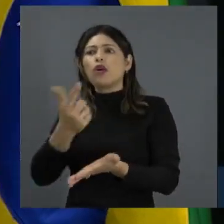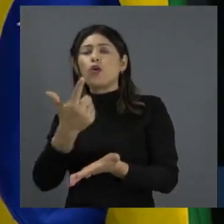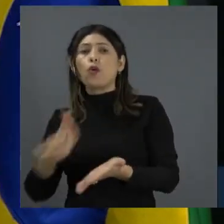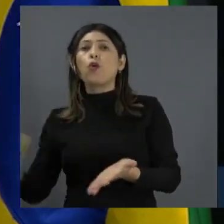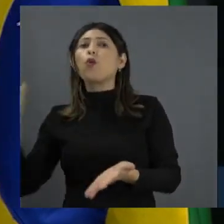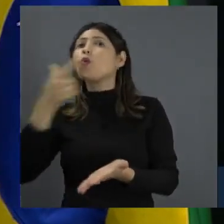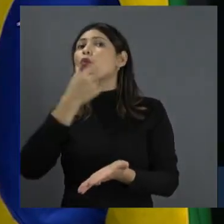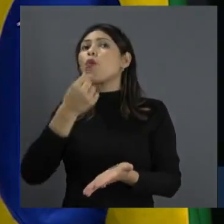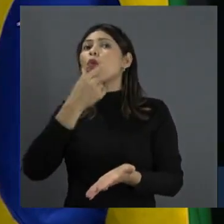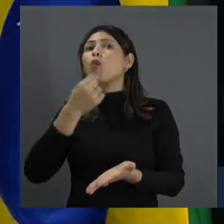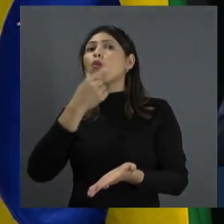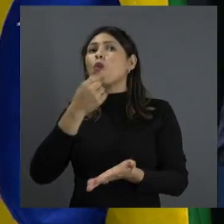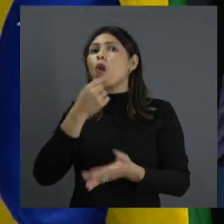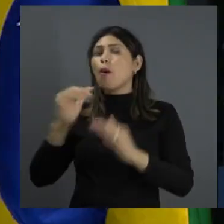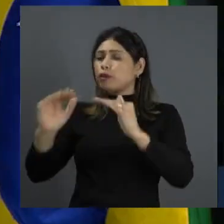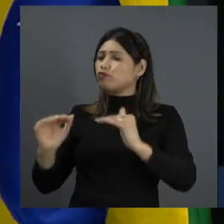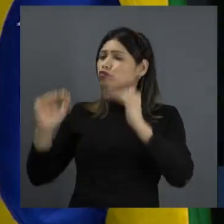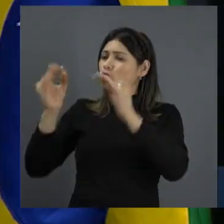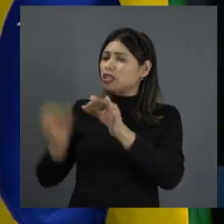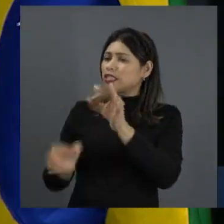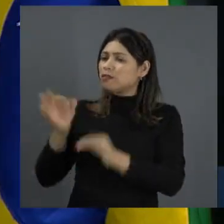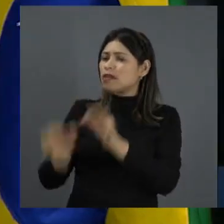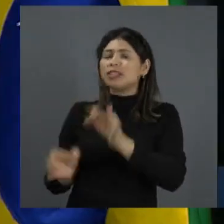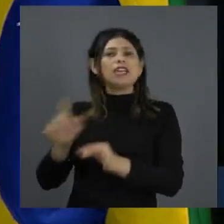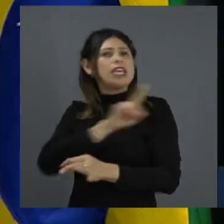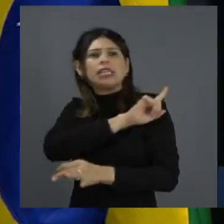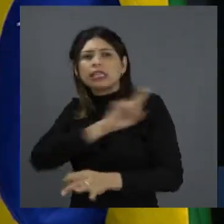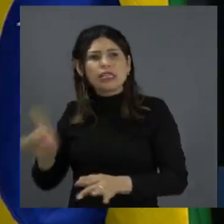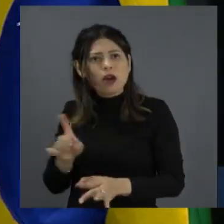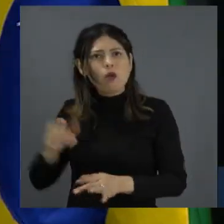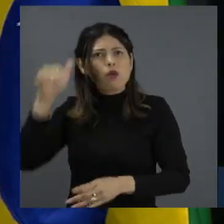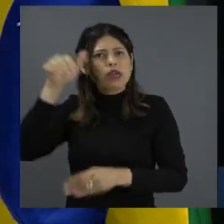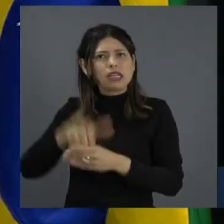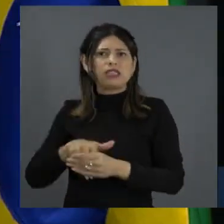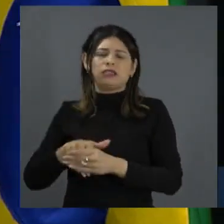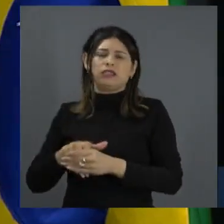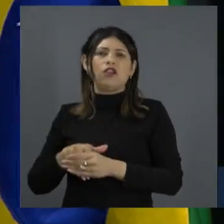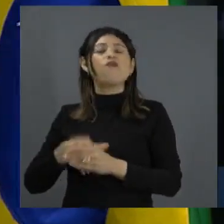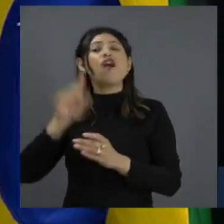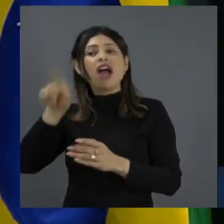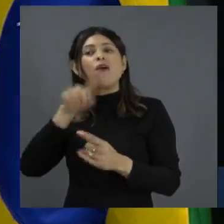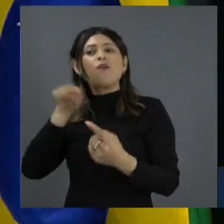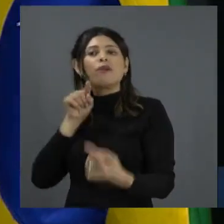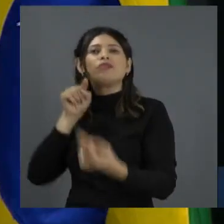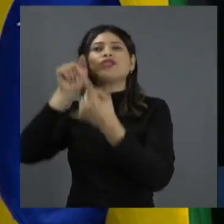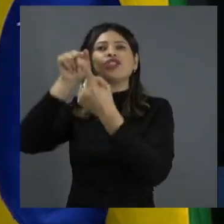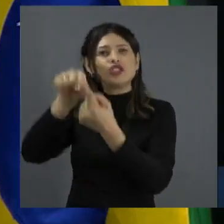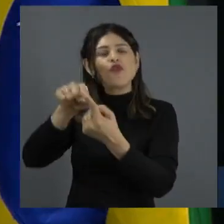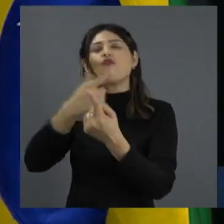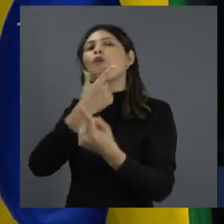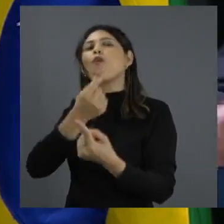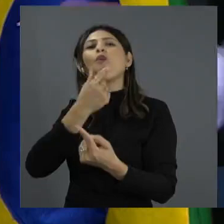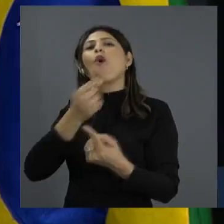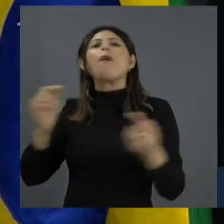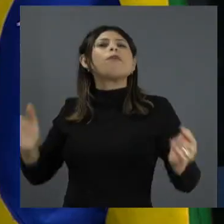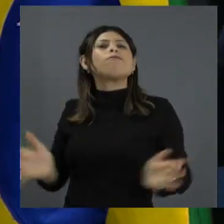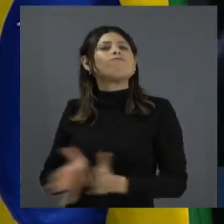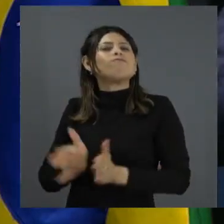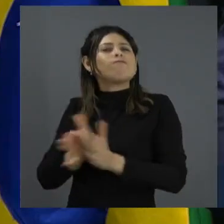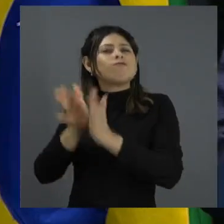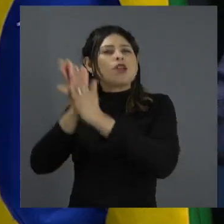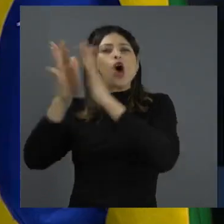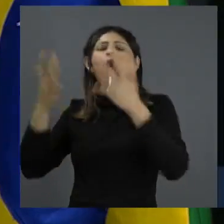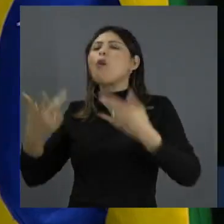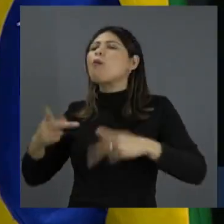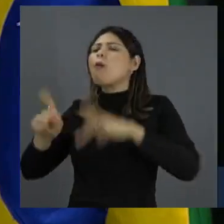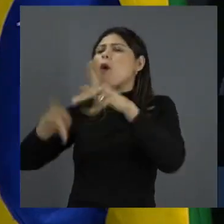ex-desembargador inelegível. Esse é o objetivo. Um homem que é aplaudido pelo povo brasileiro por onde